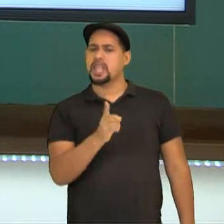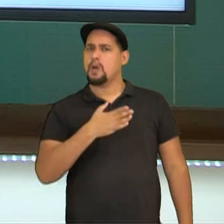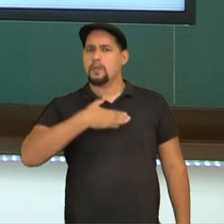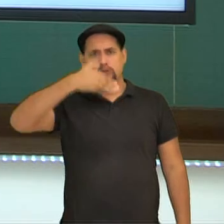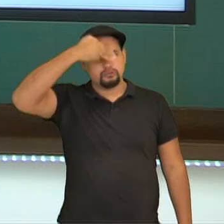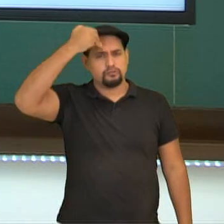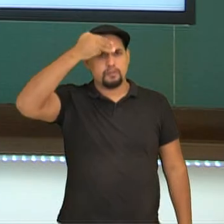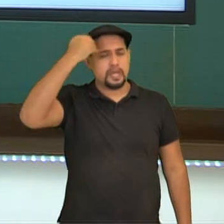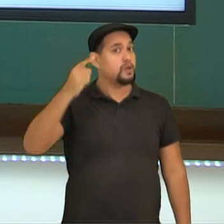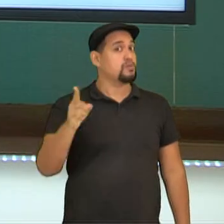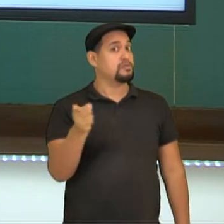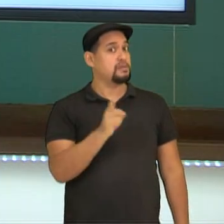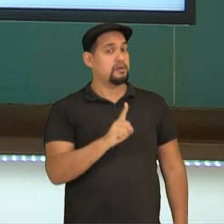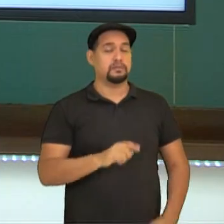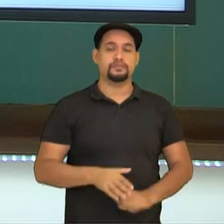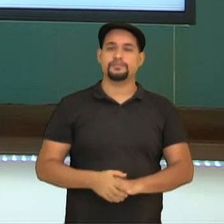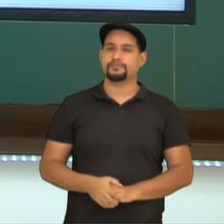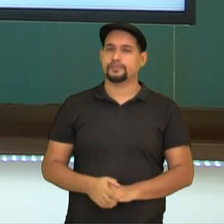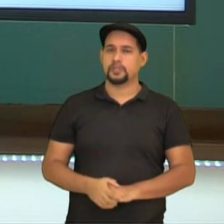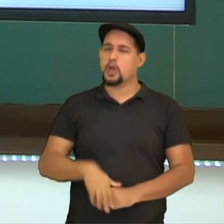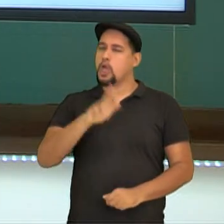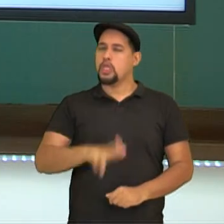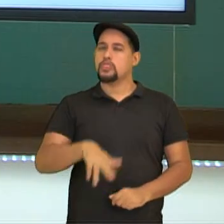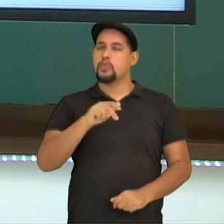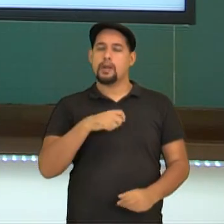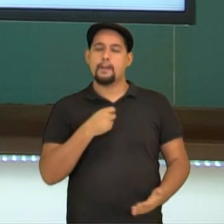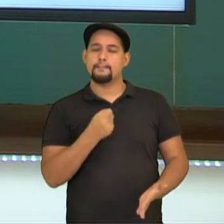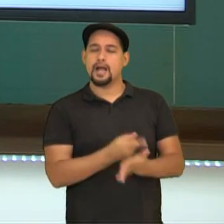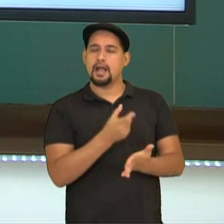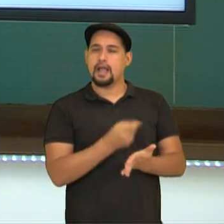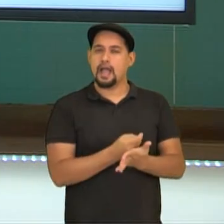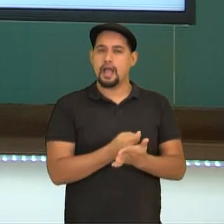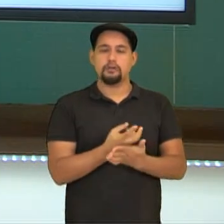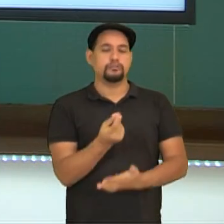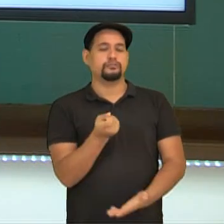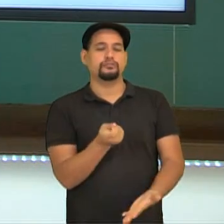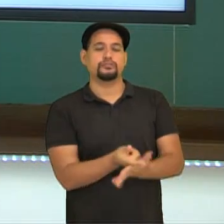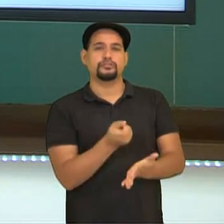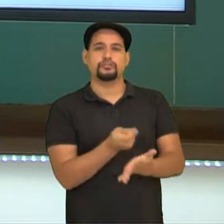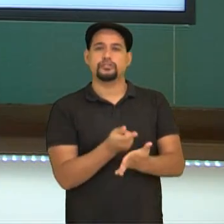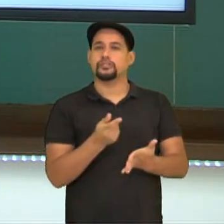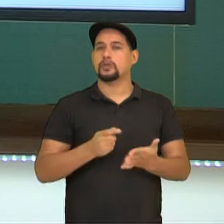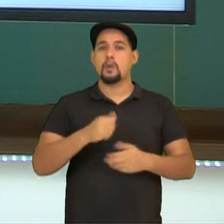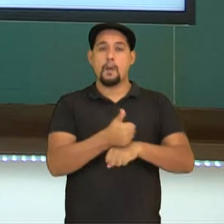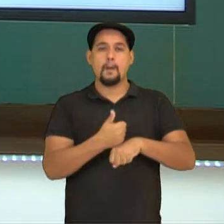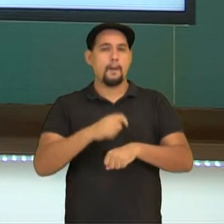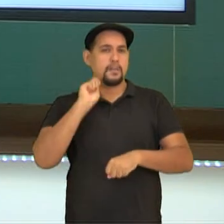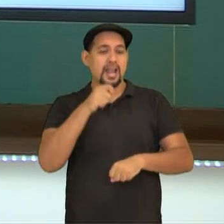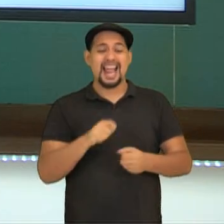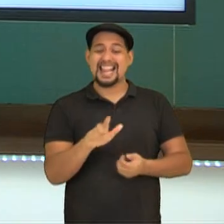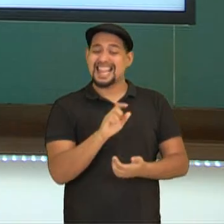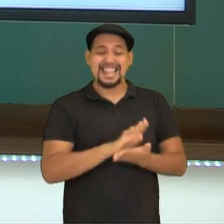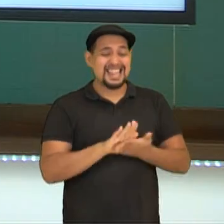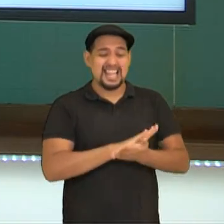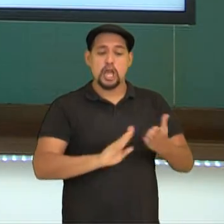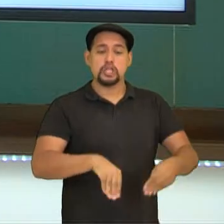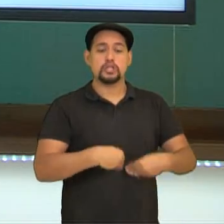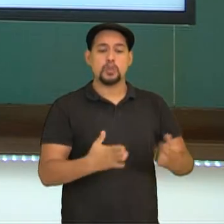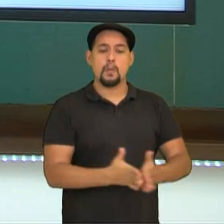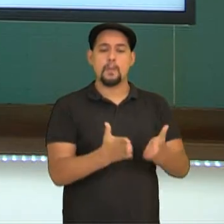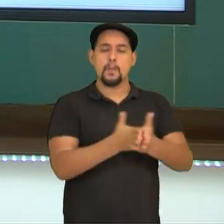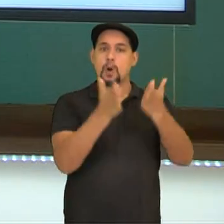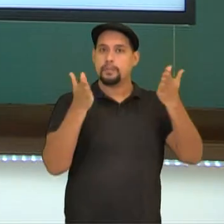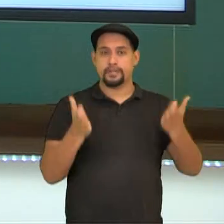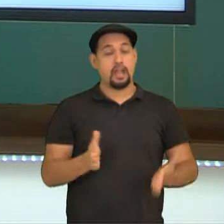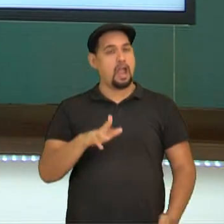sobrinho. Ponto. Jamais será paga a conta o padeiro. Nada dou aos pobres. E assim